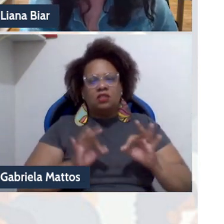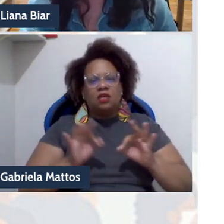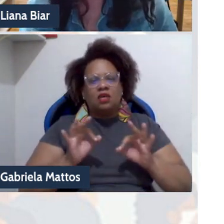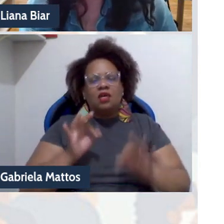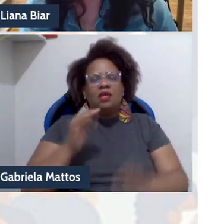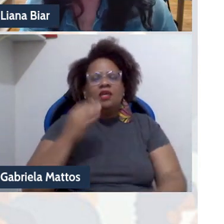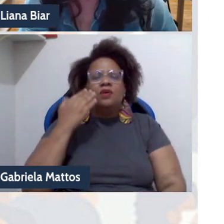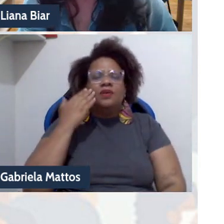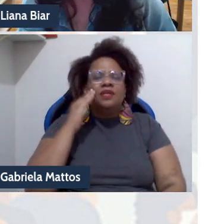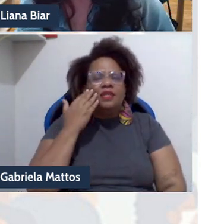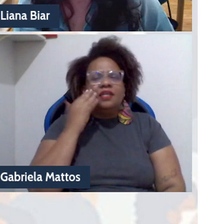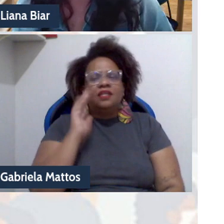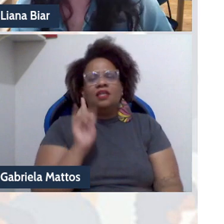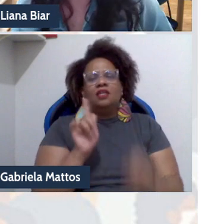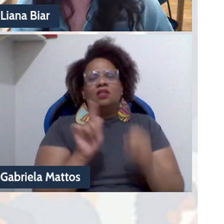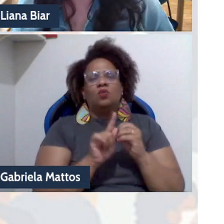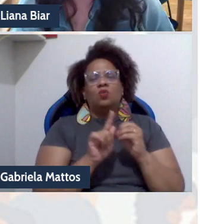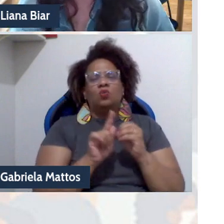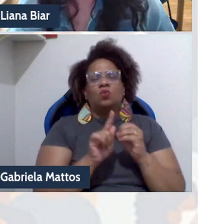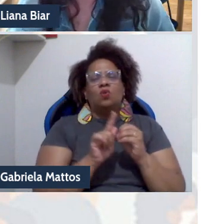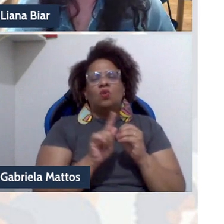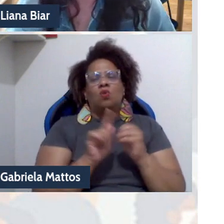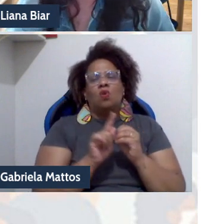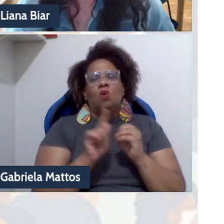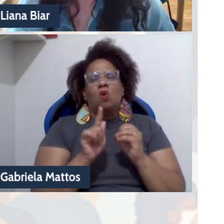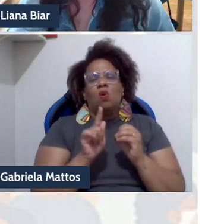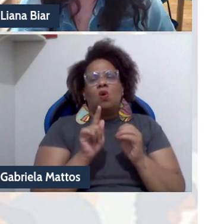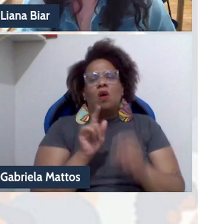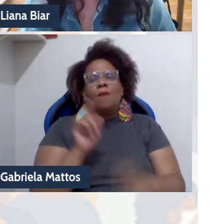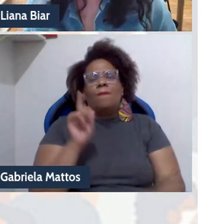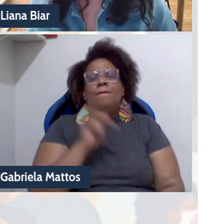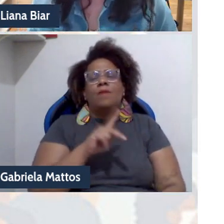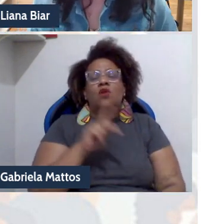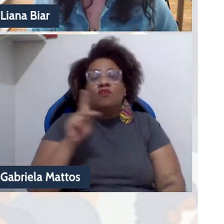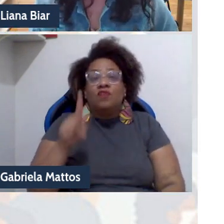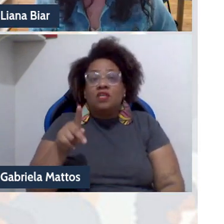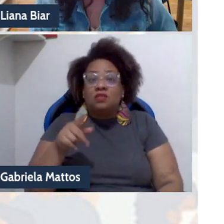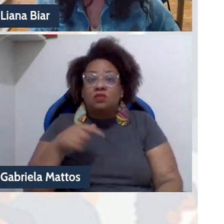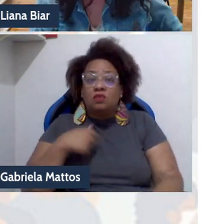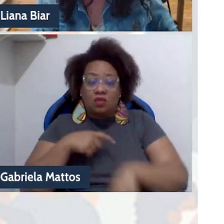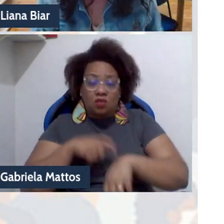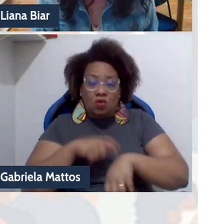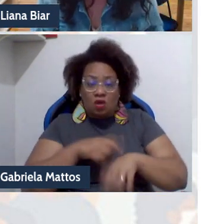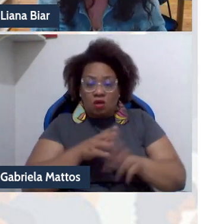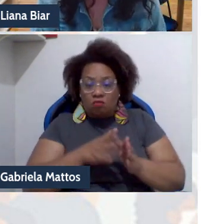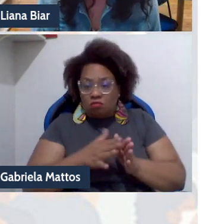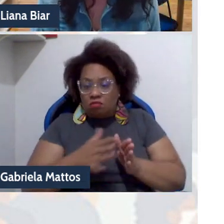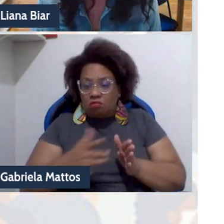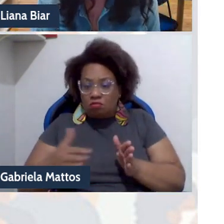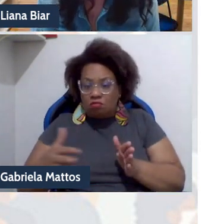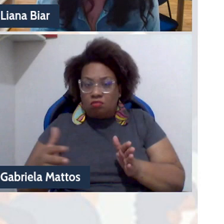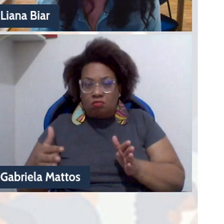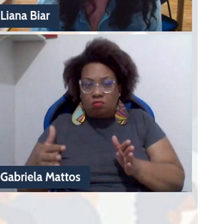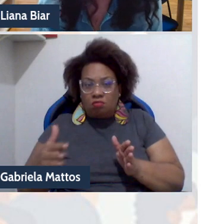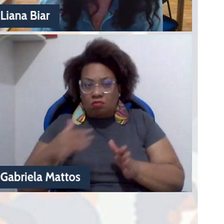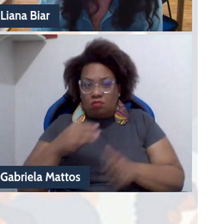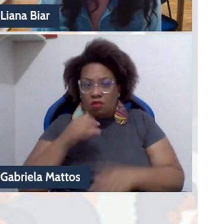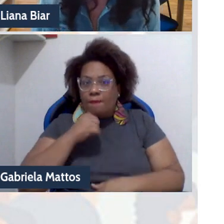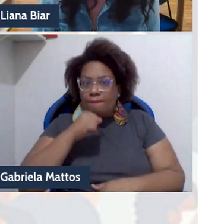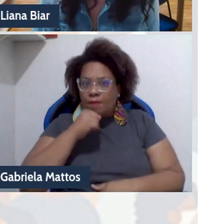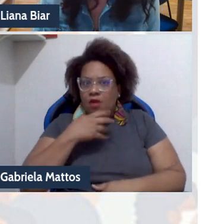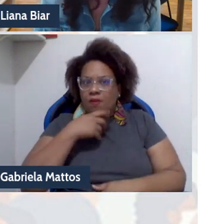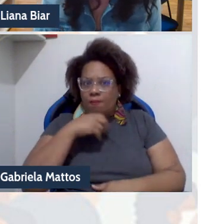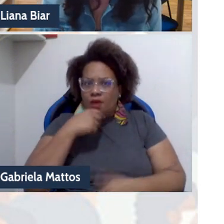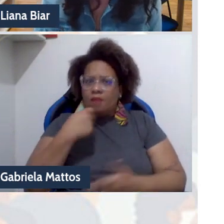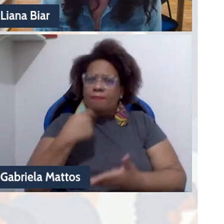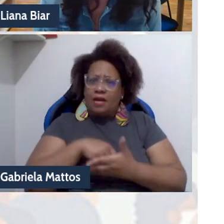plataforma Google. Como eu era professora do horário estendido, mas mesmo assim esses pais pagavam o horário estendido, eu